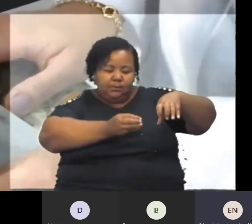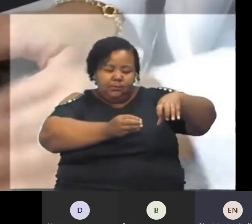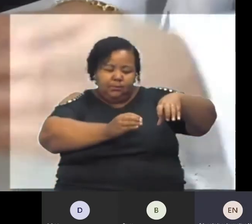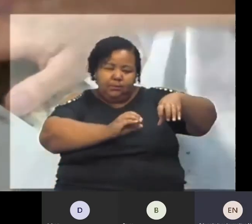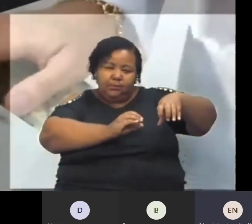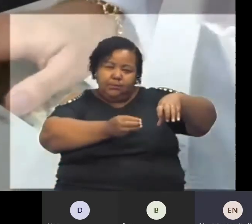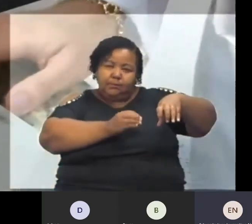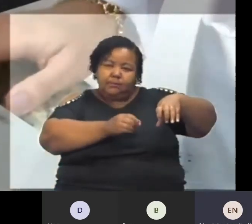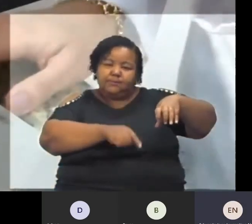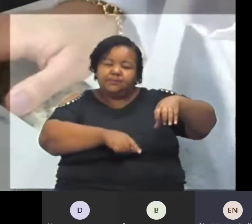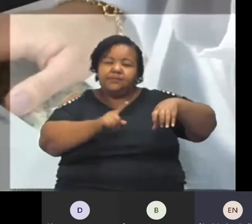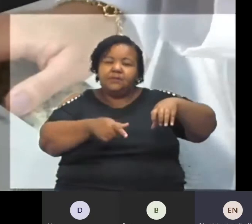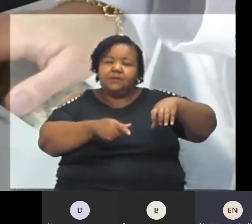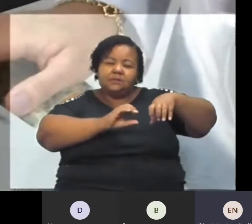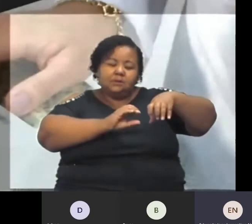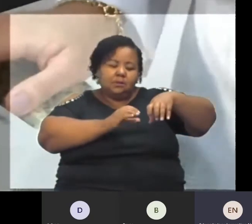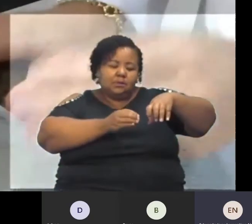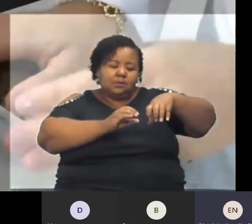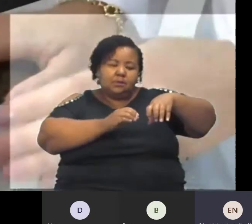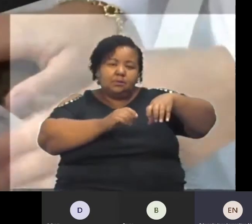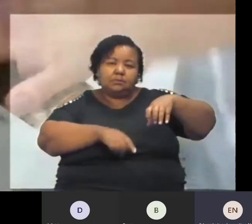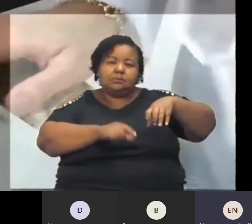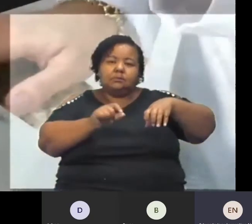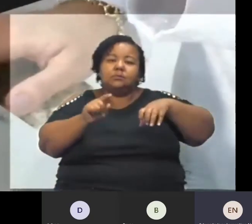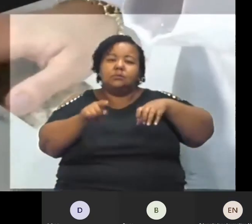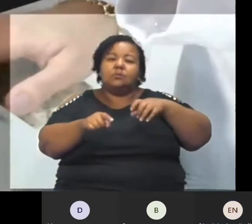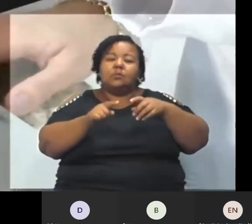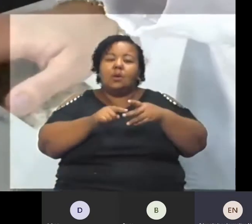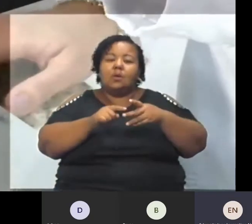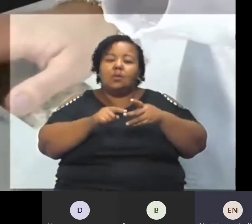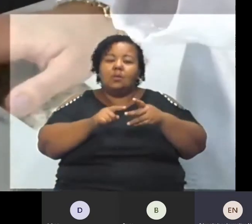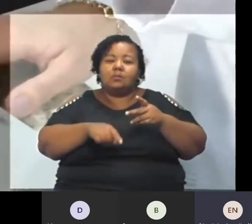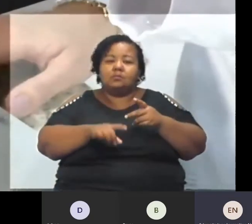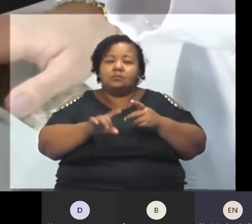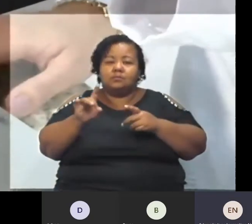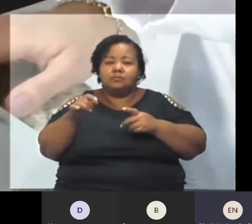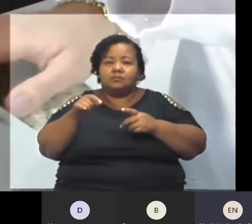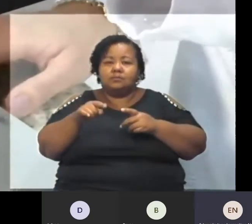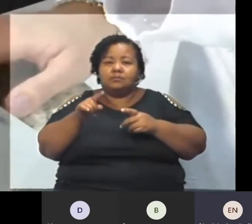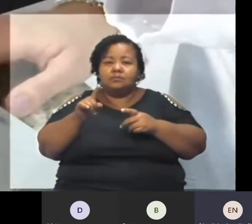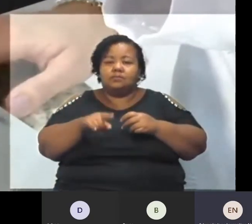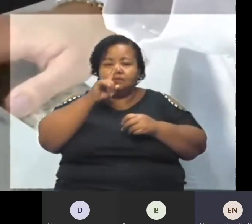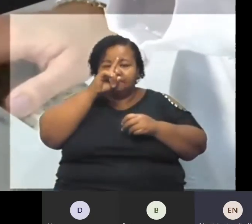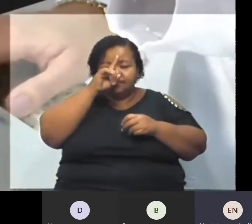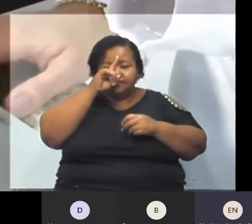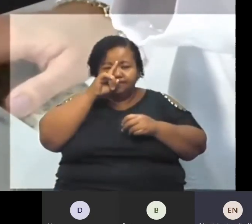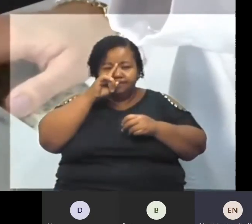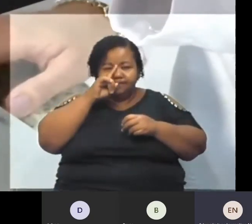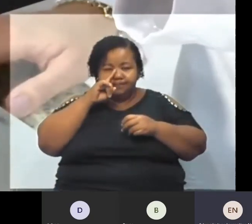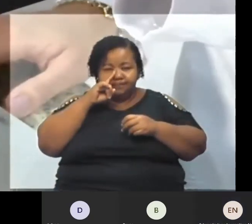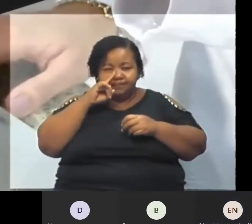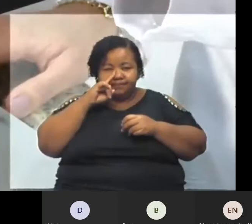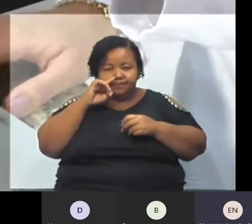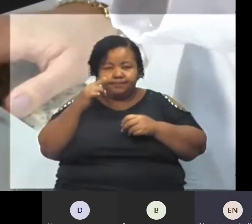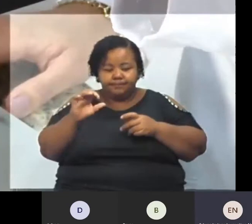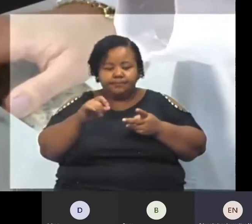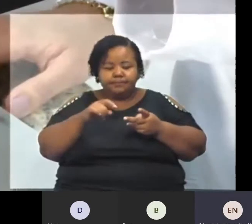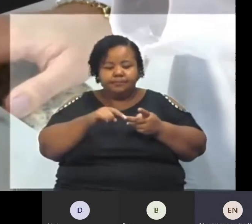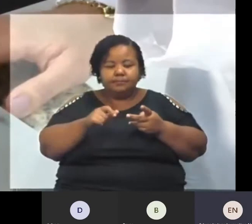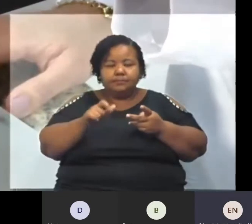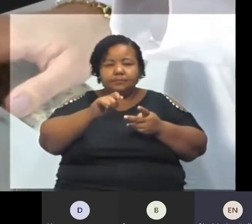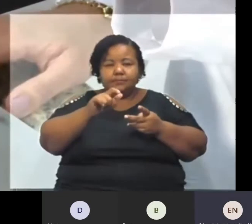Só relembrando, a gente mexe no micrômetro em quais objetivas? Apenas na amarela, de 10, e